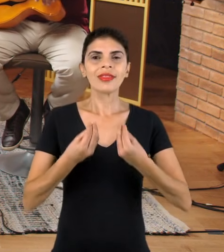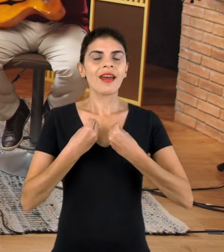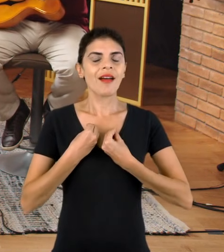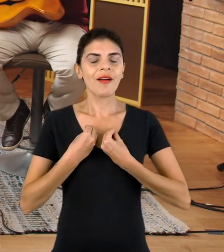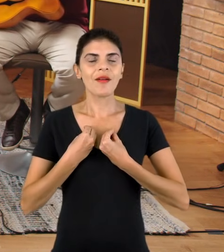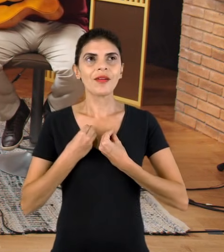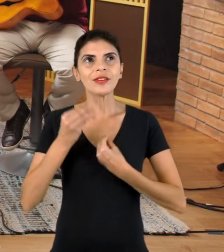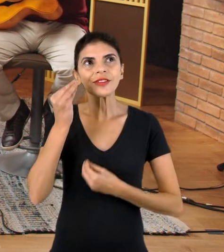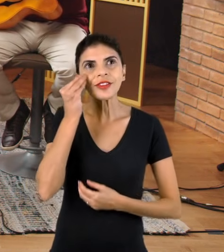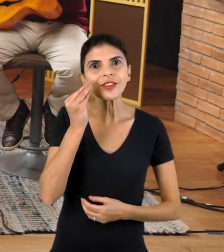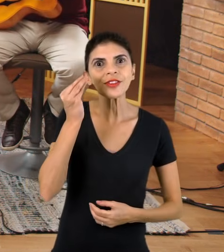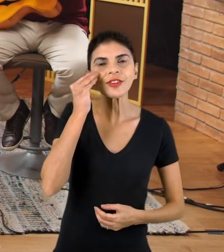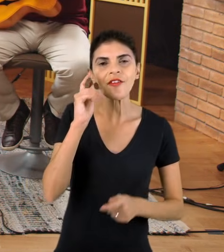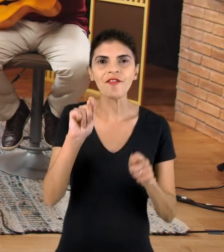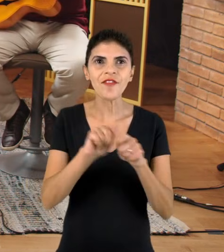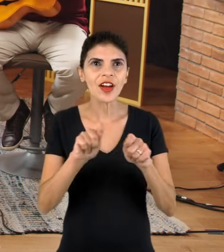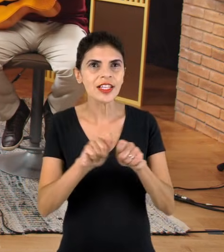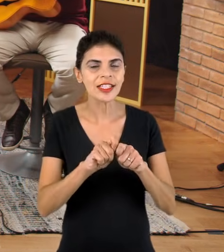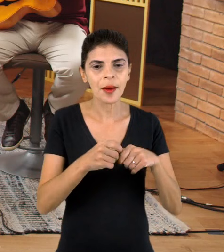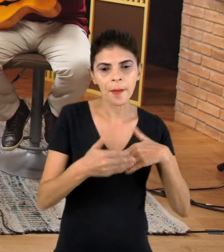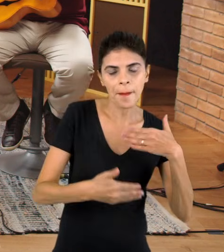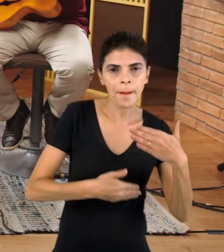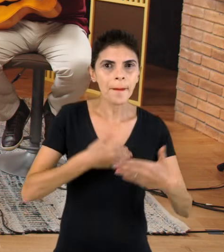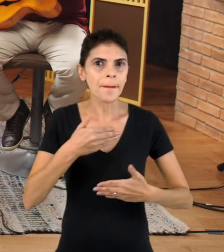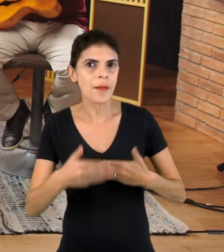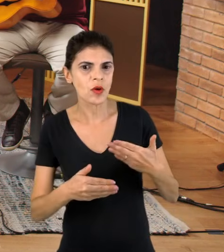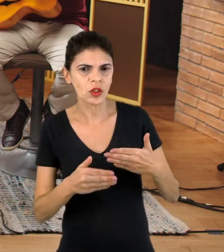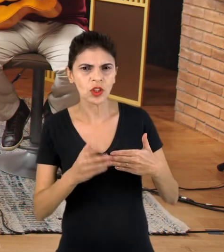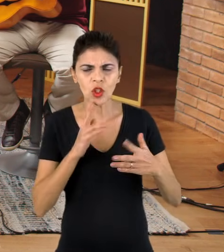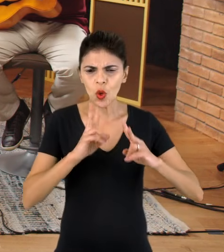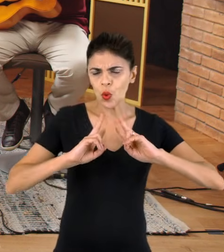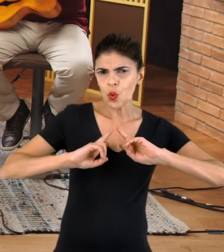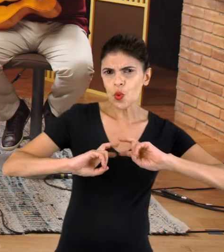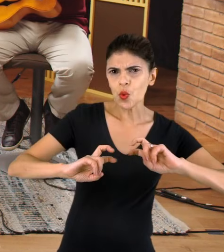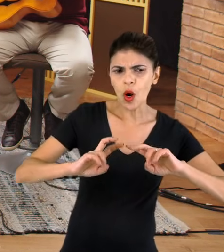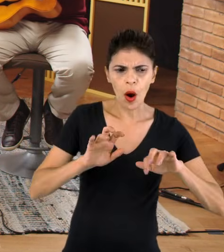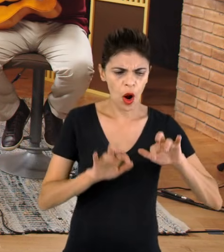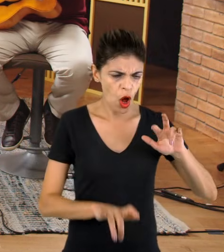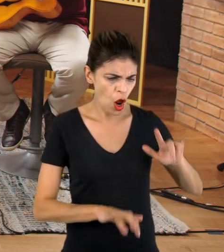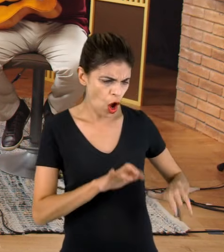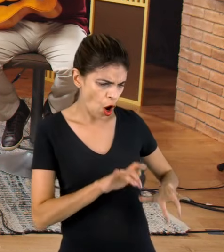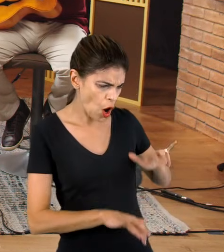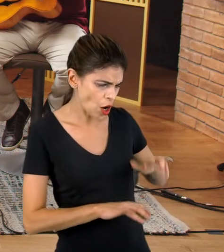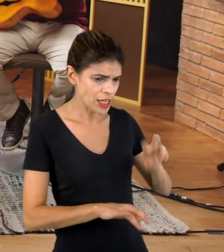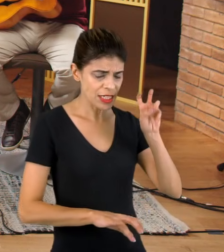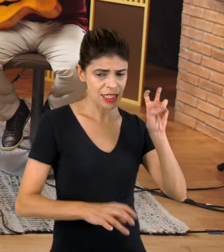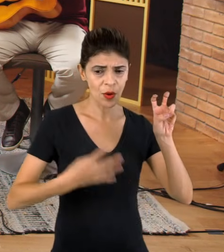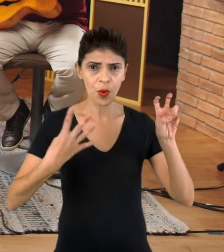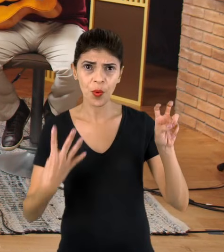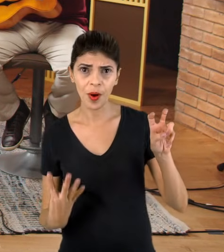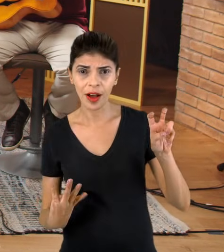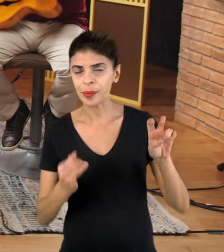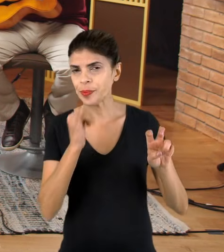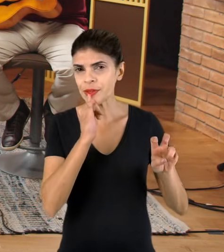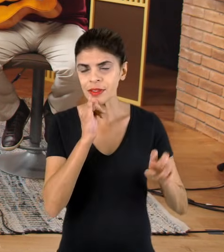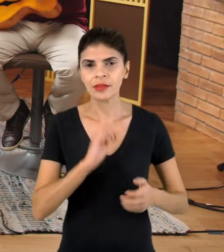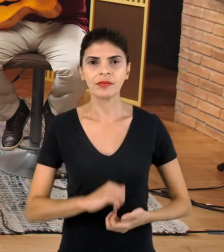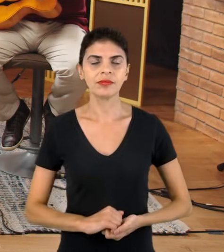Até eu chegar a um ponto que, tipo, começa a fazer polirritmia, começa a tirar tudo e começa a colocar tudo. Então, 5 contra 4, por